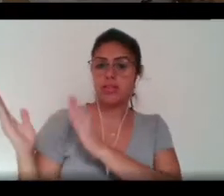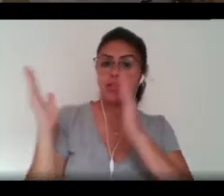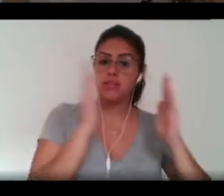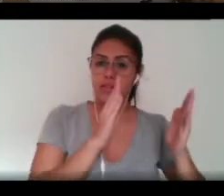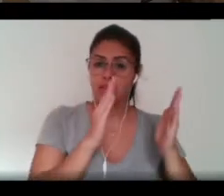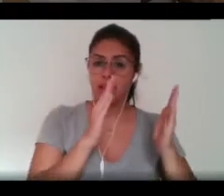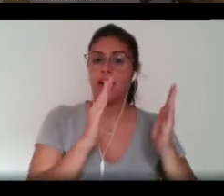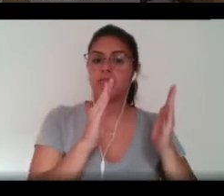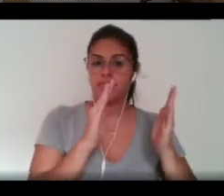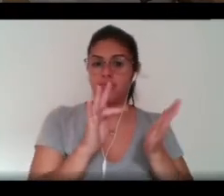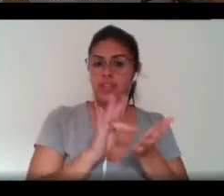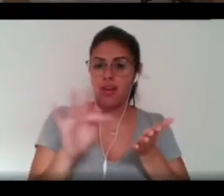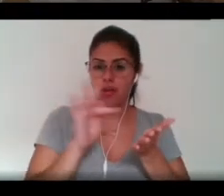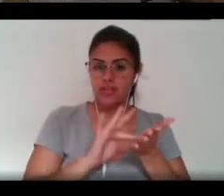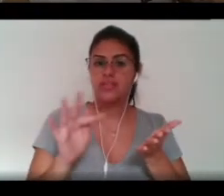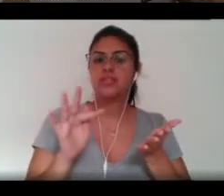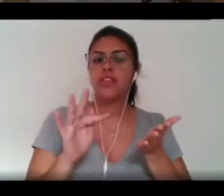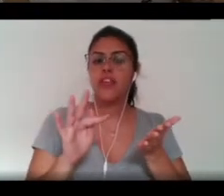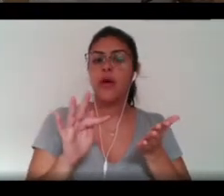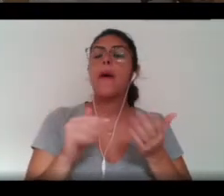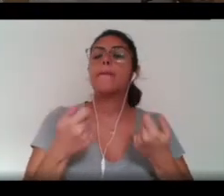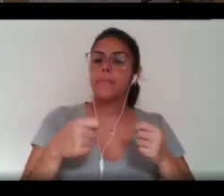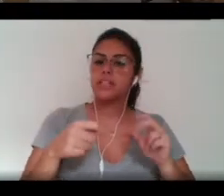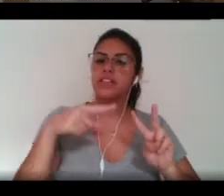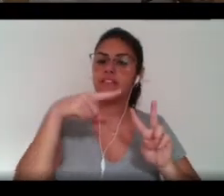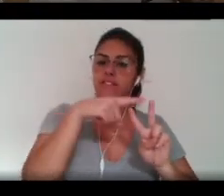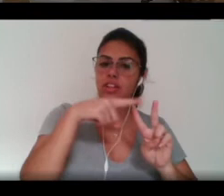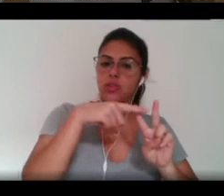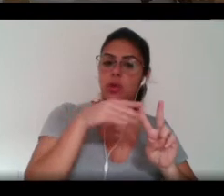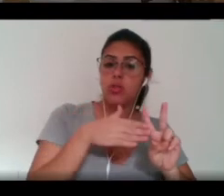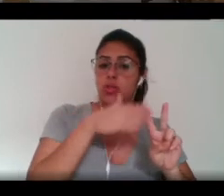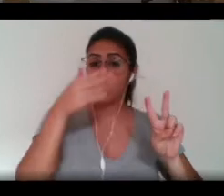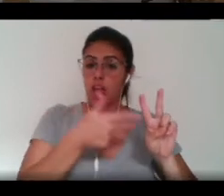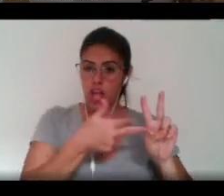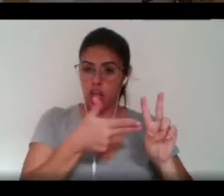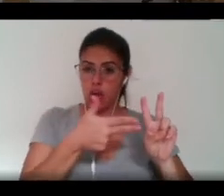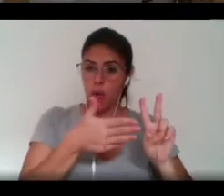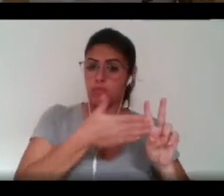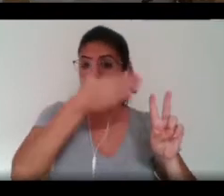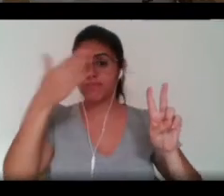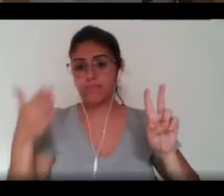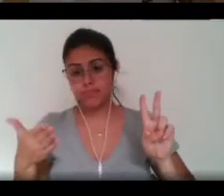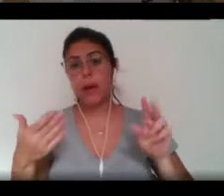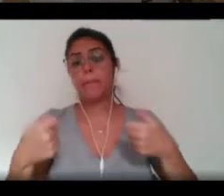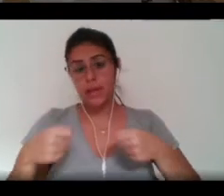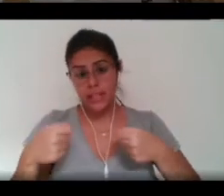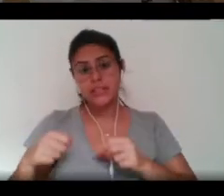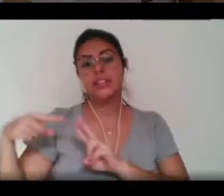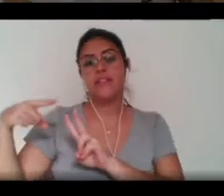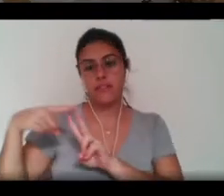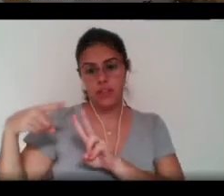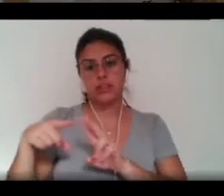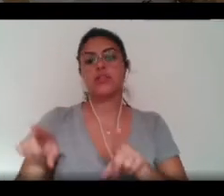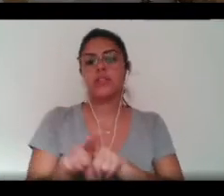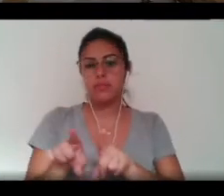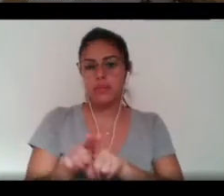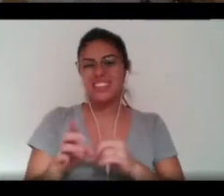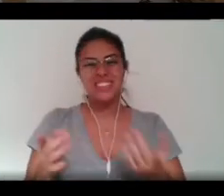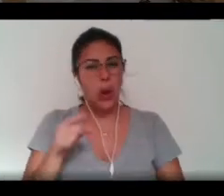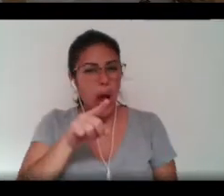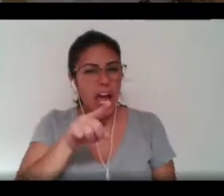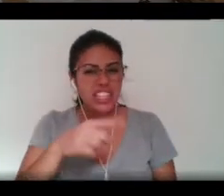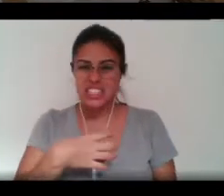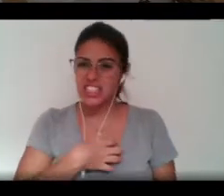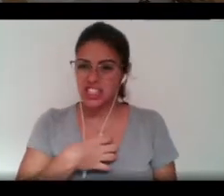aqui, que está desse lado da equação, seja um vetor, e do lado de cá eu preciso de um vetor também. Então,